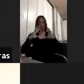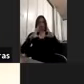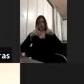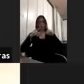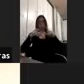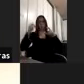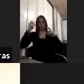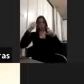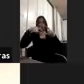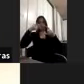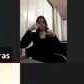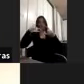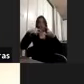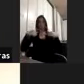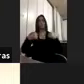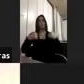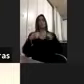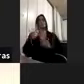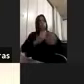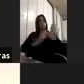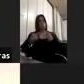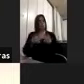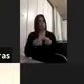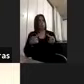suportaram a chuva.